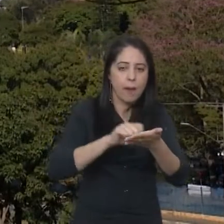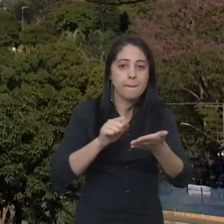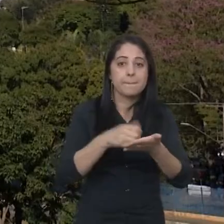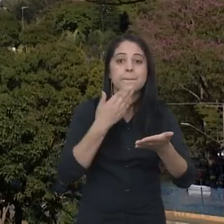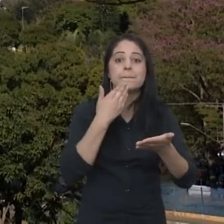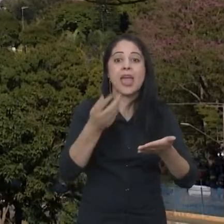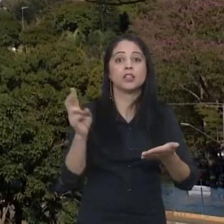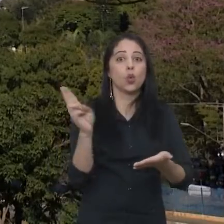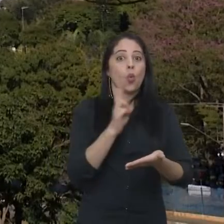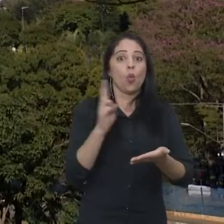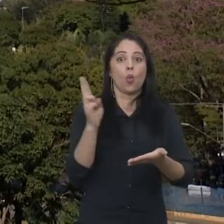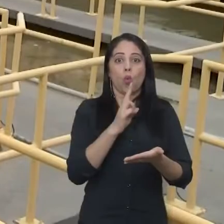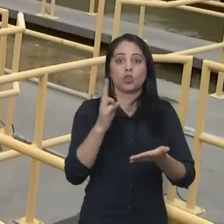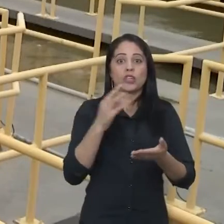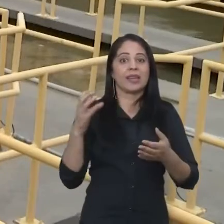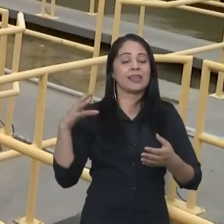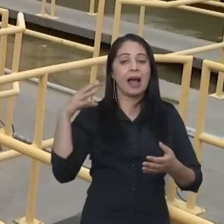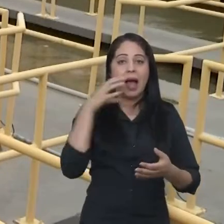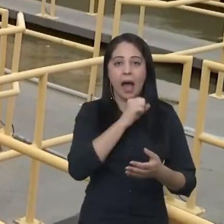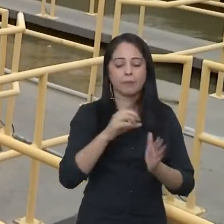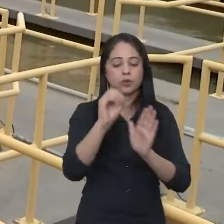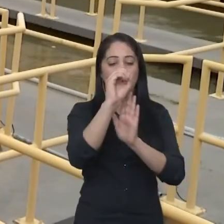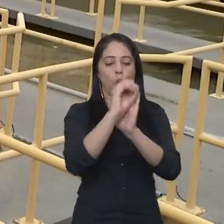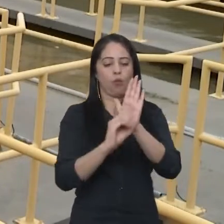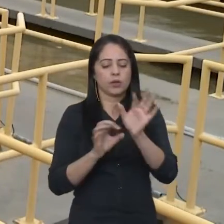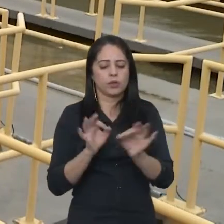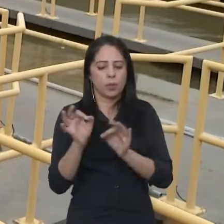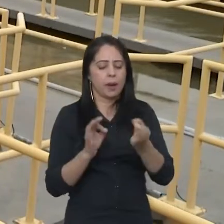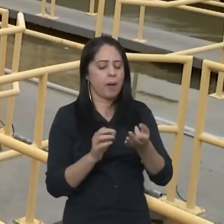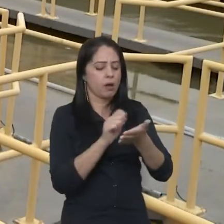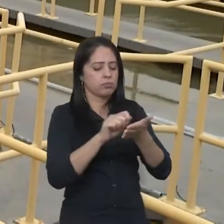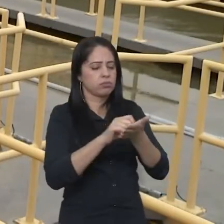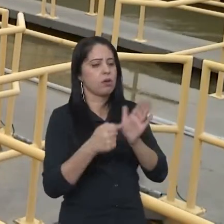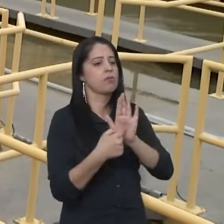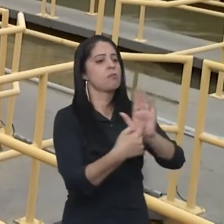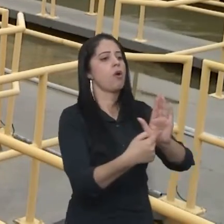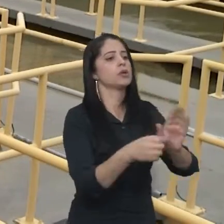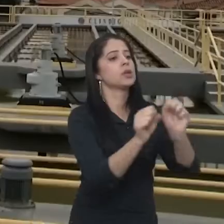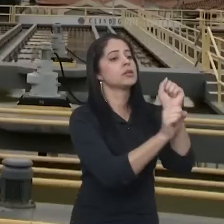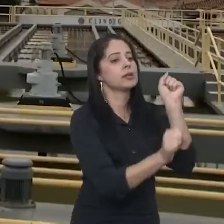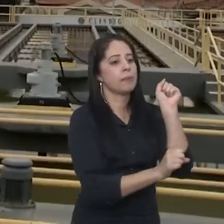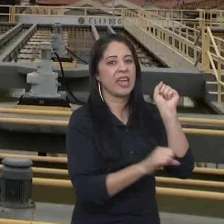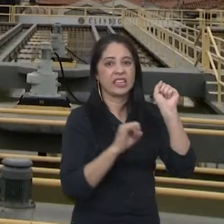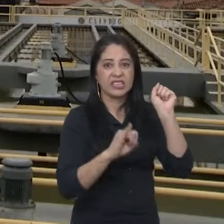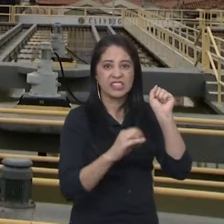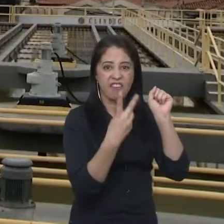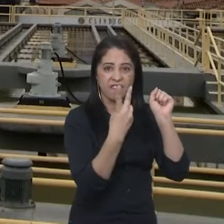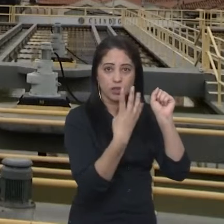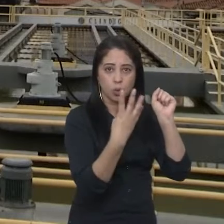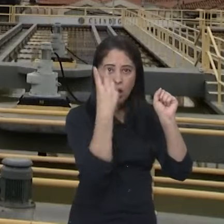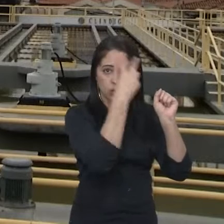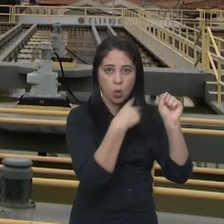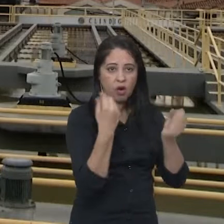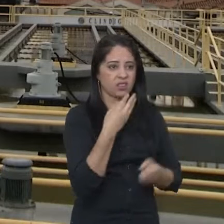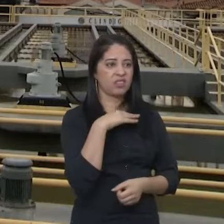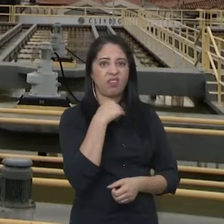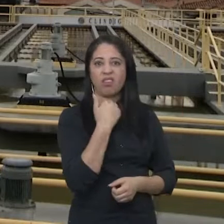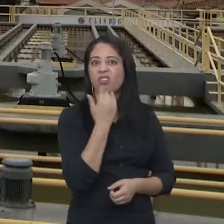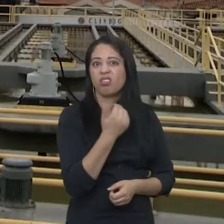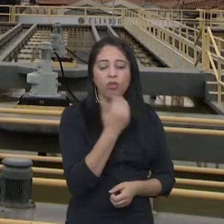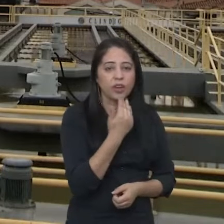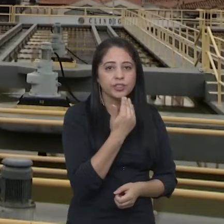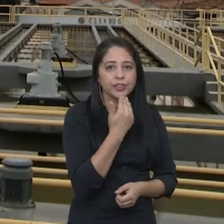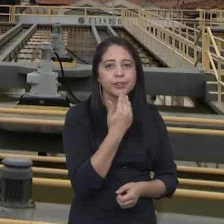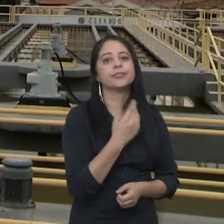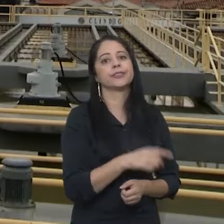com prioridade máxima e envia um ofício à Sabesp. Se a situação não for resolvida em até 24 horas,